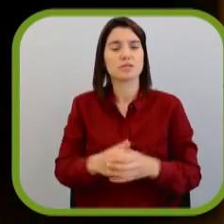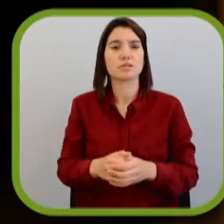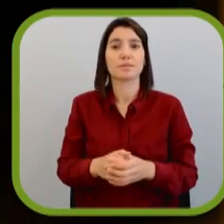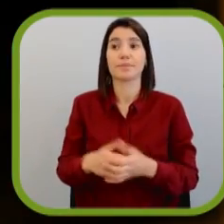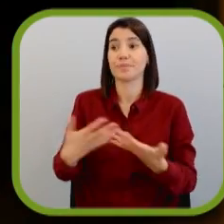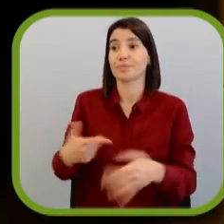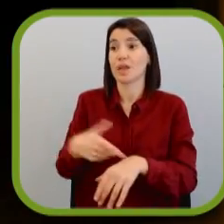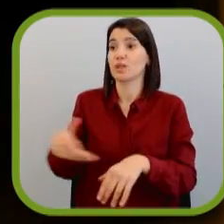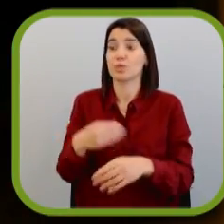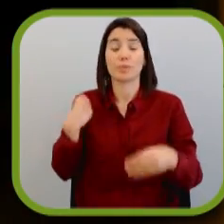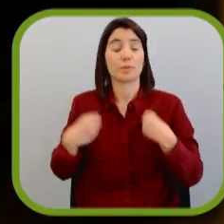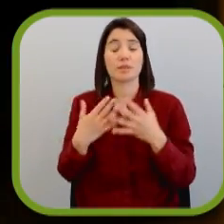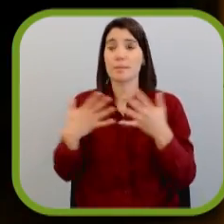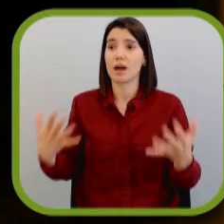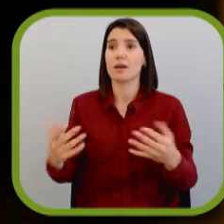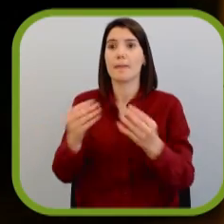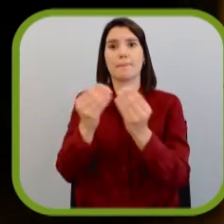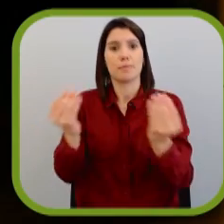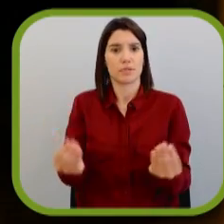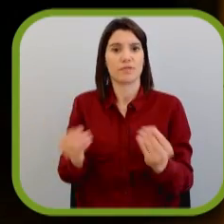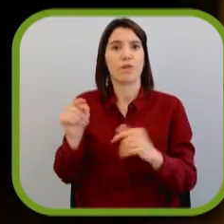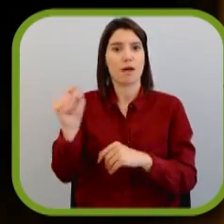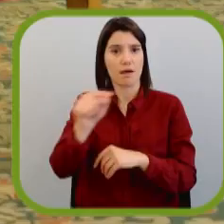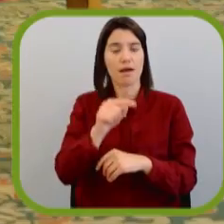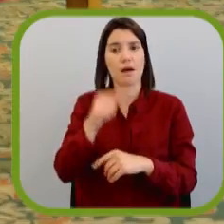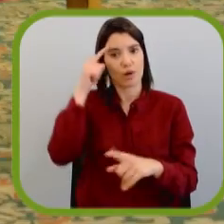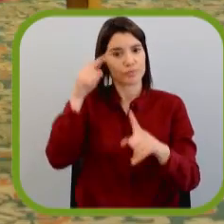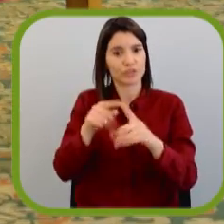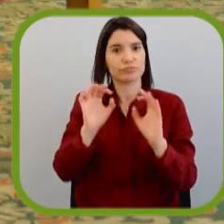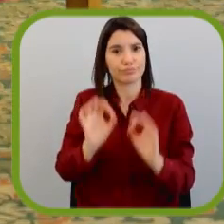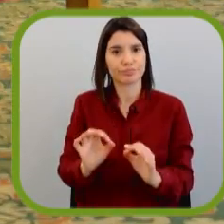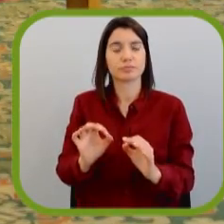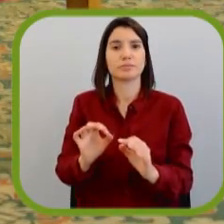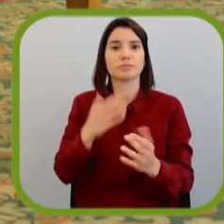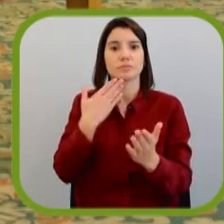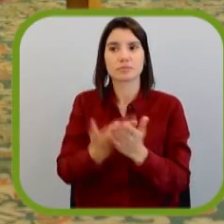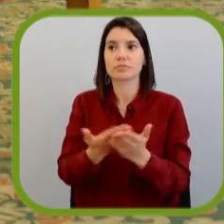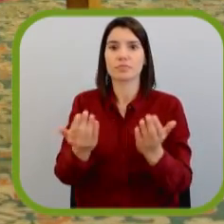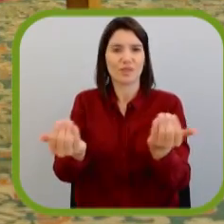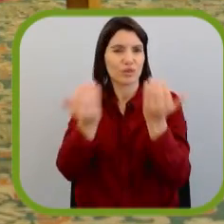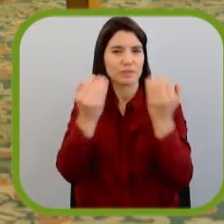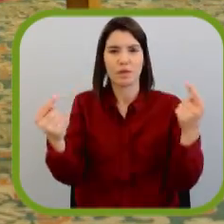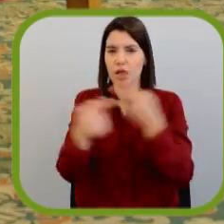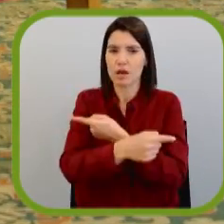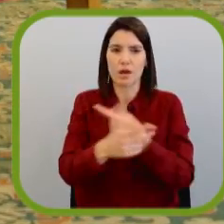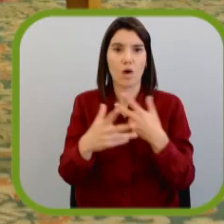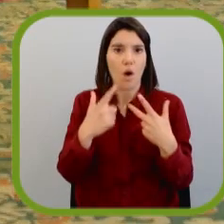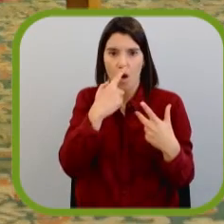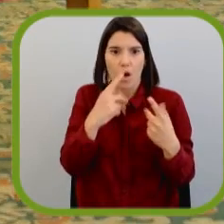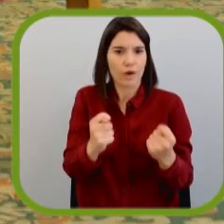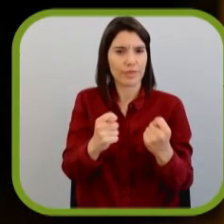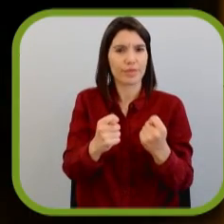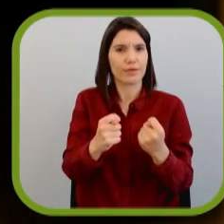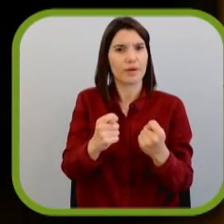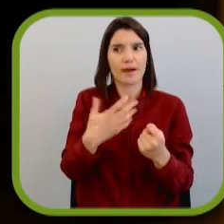altura cada vez mais preocupante em que existem plataformas que estão mesmo destinadas a gerar desinformação